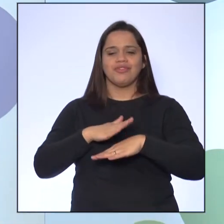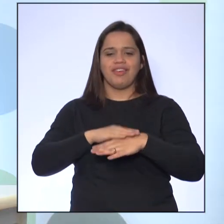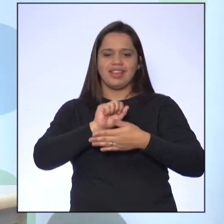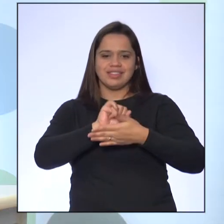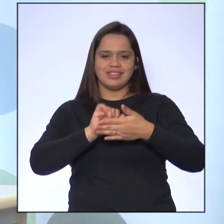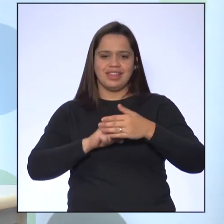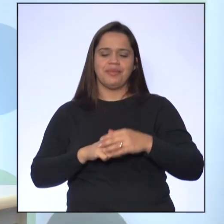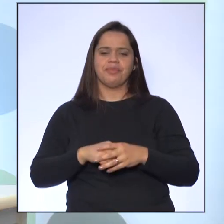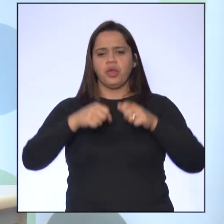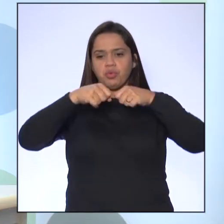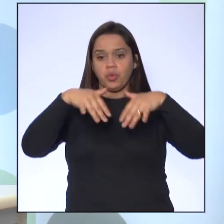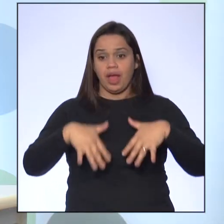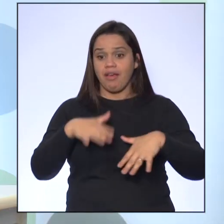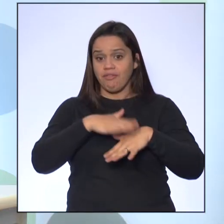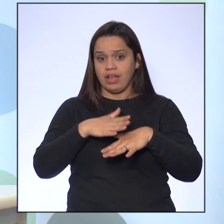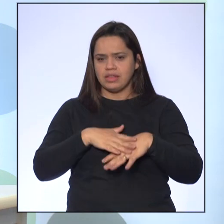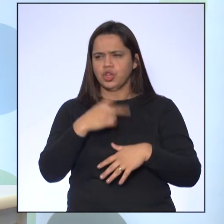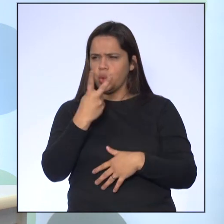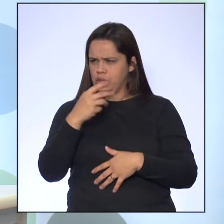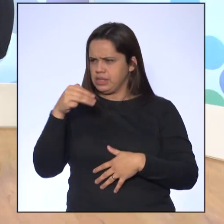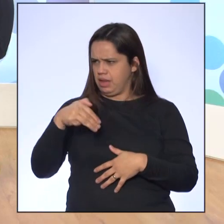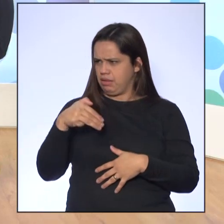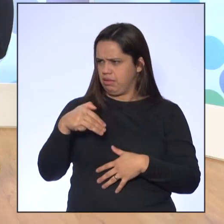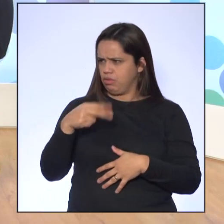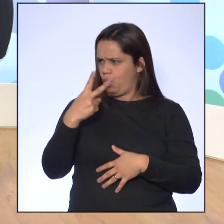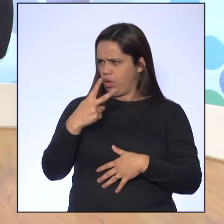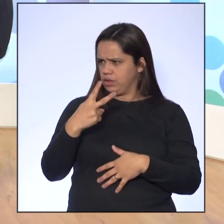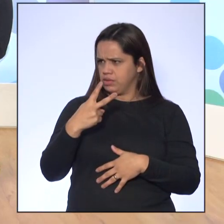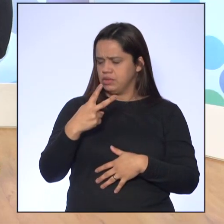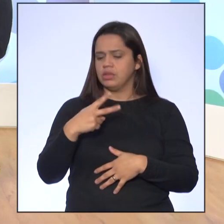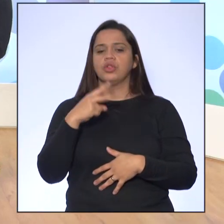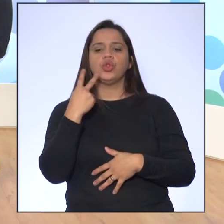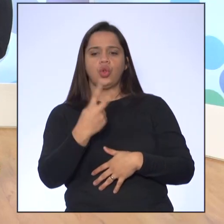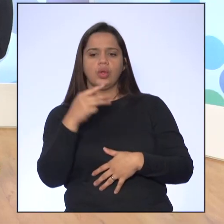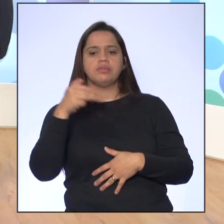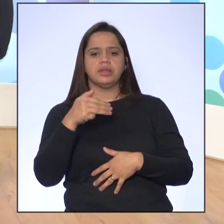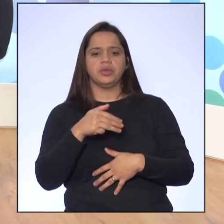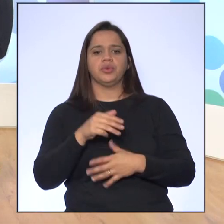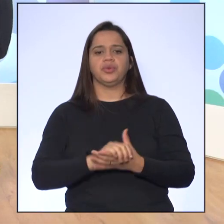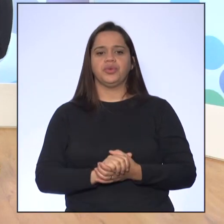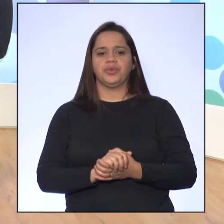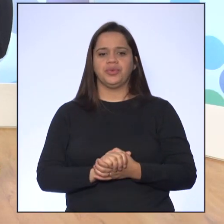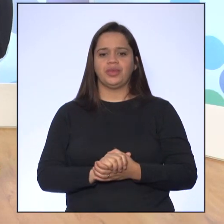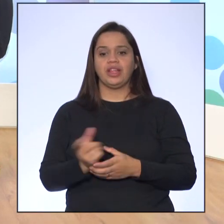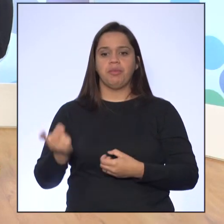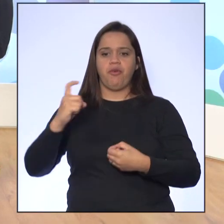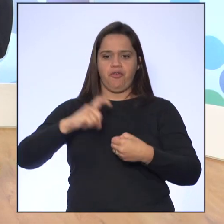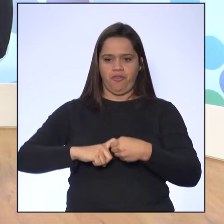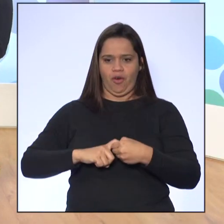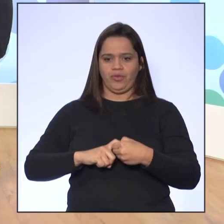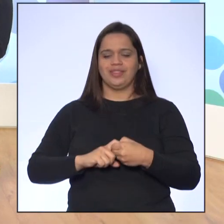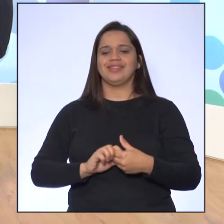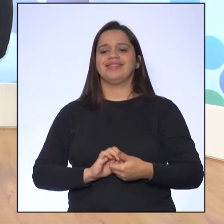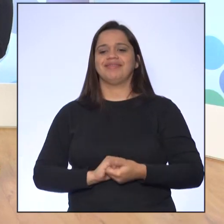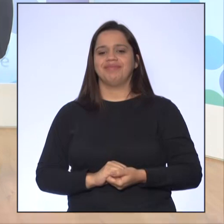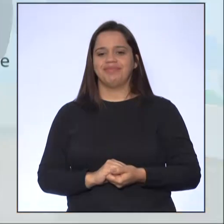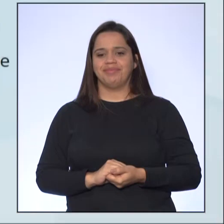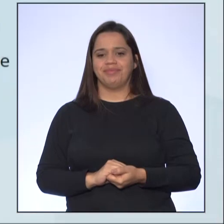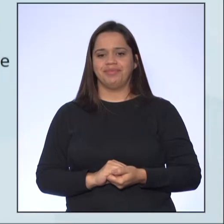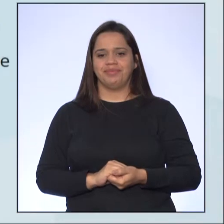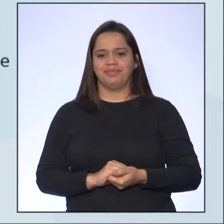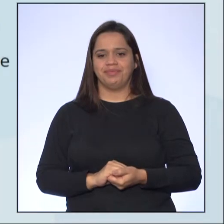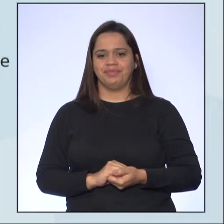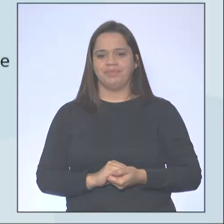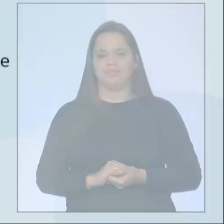mesmo. Uns 2, 3 minutinhos para eles. 3 minutos eu acho que é o suficiente. 3 minutos então para vocês e aí a gente retorna com a resposta, tá bom? Bom